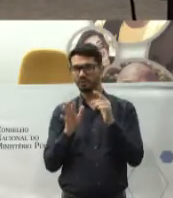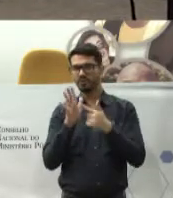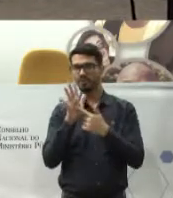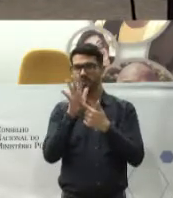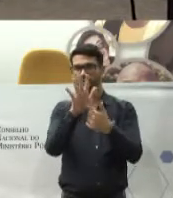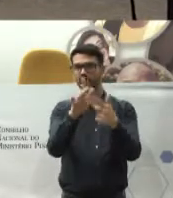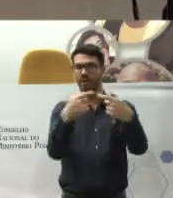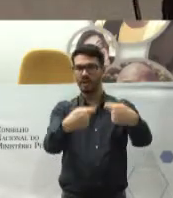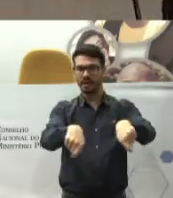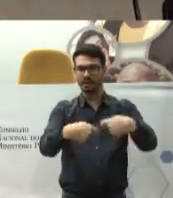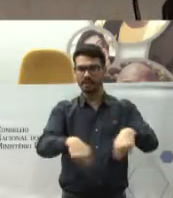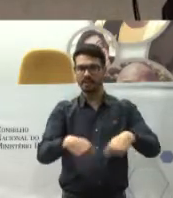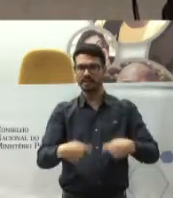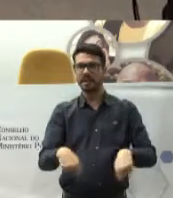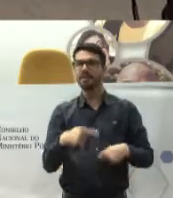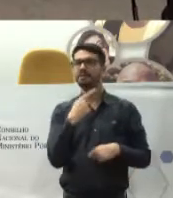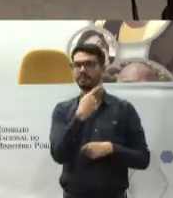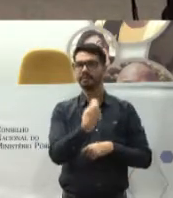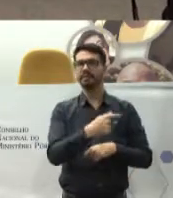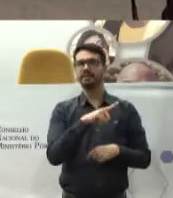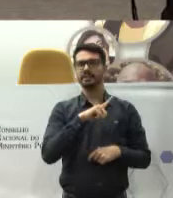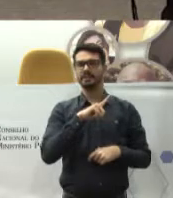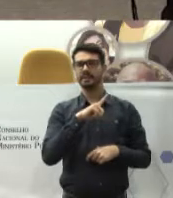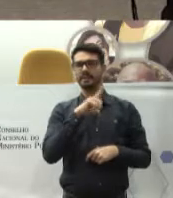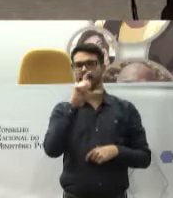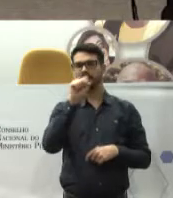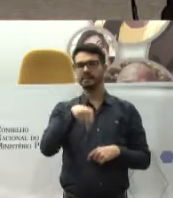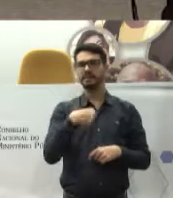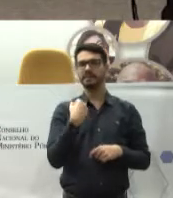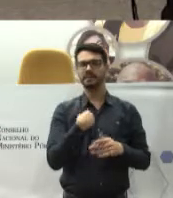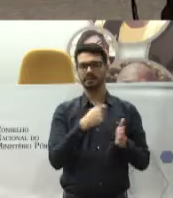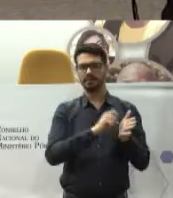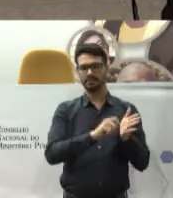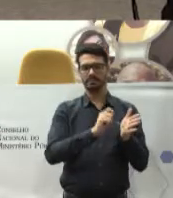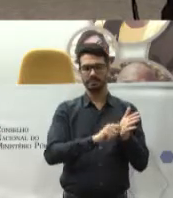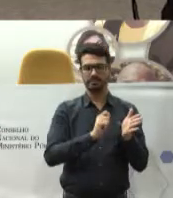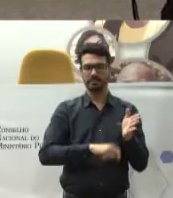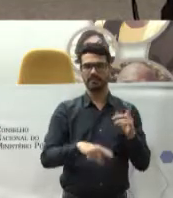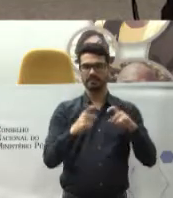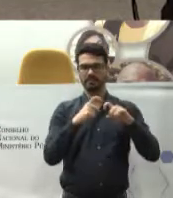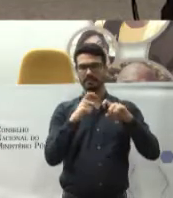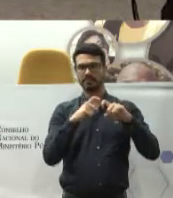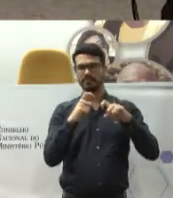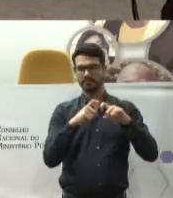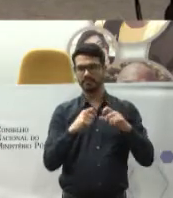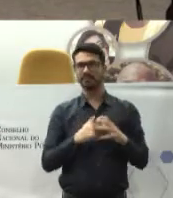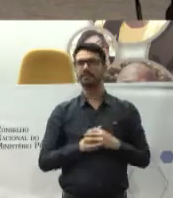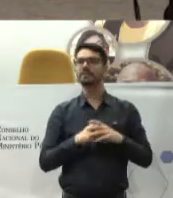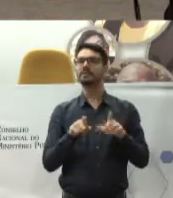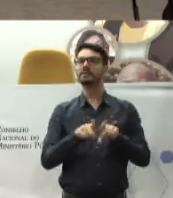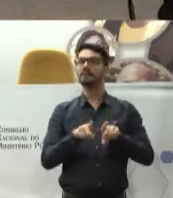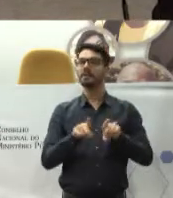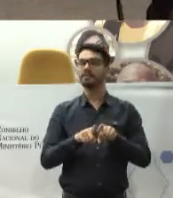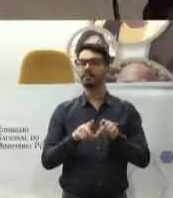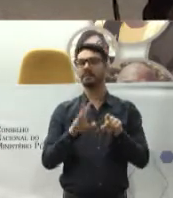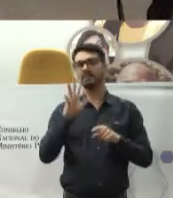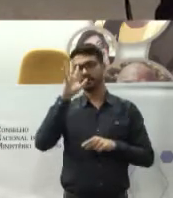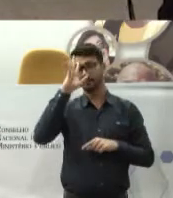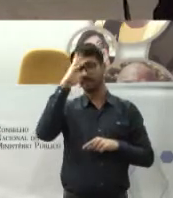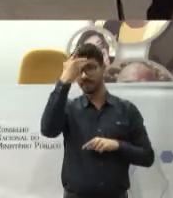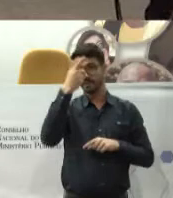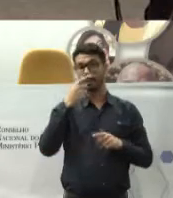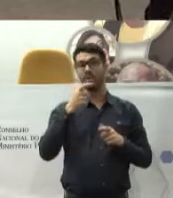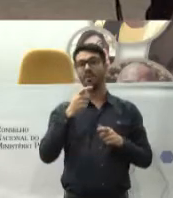demonstrou a necessidade de que houvesse realmente uma prescrição médica e uma decisão judicial com